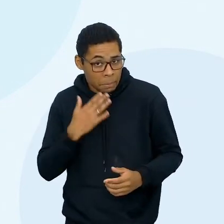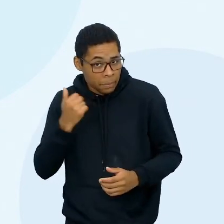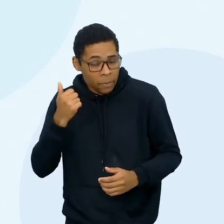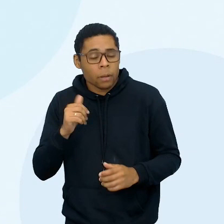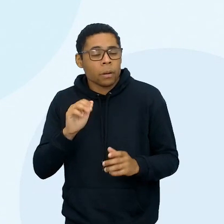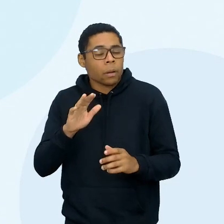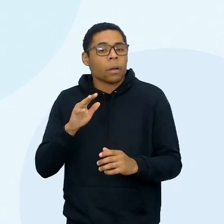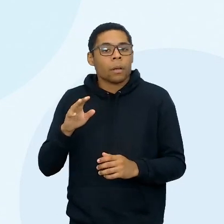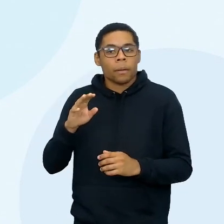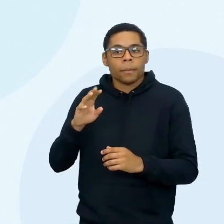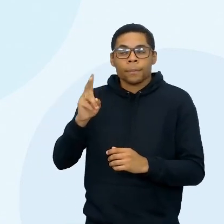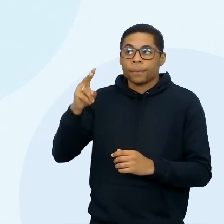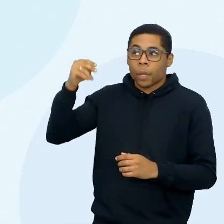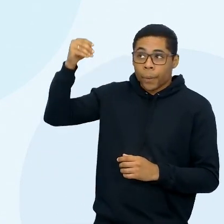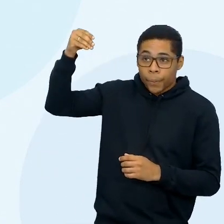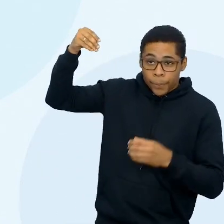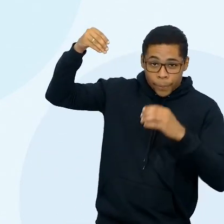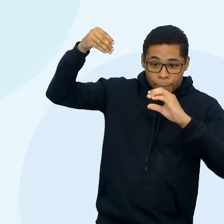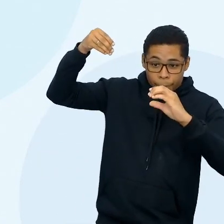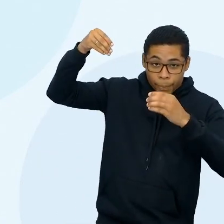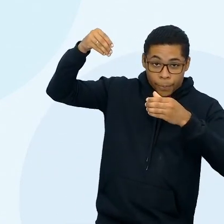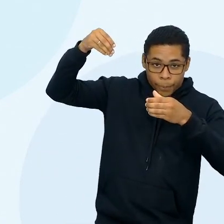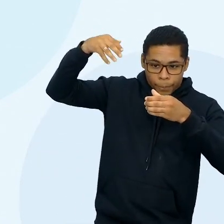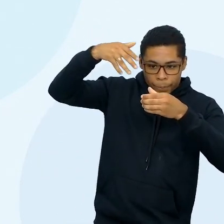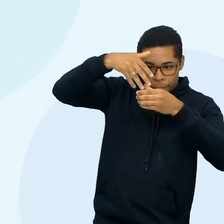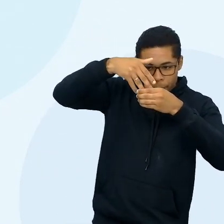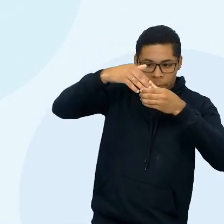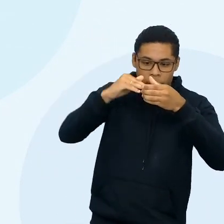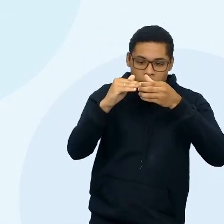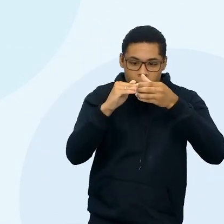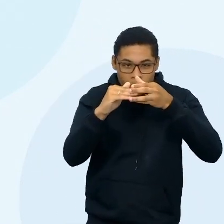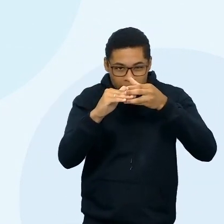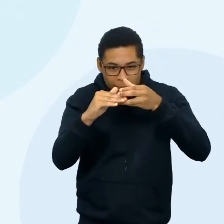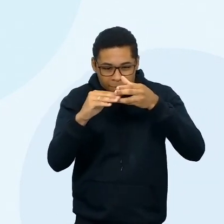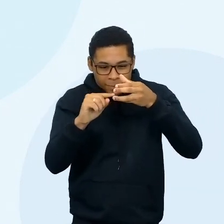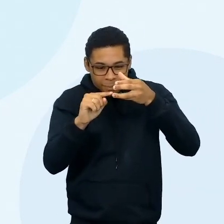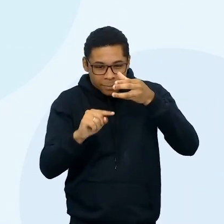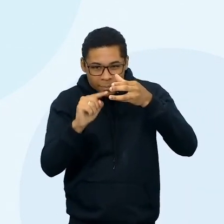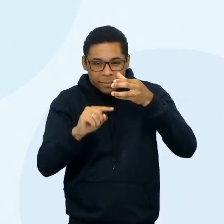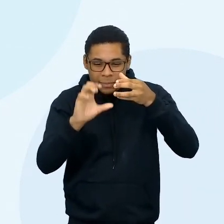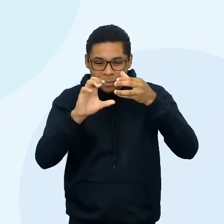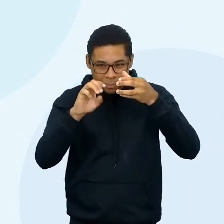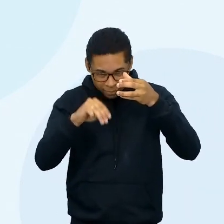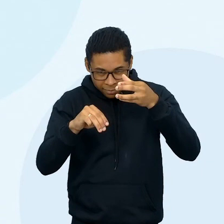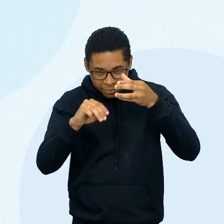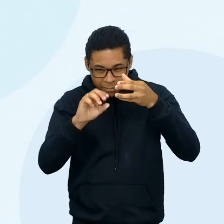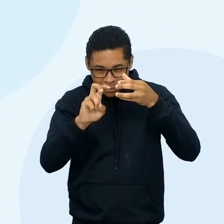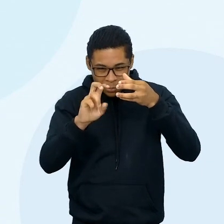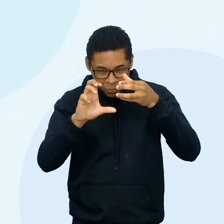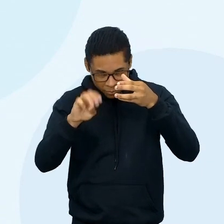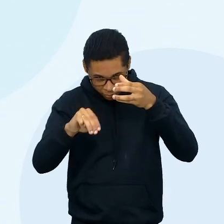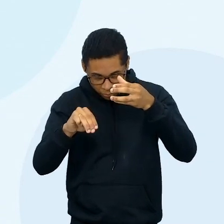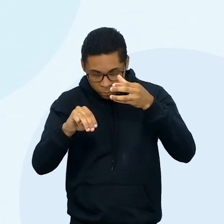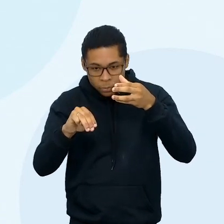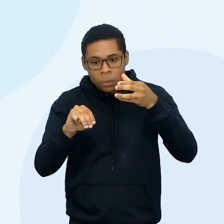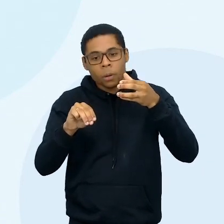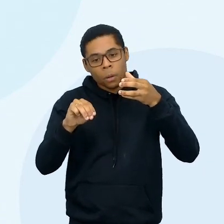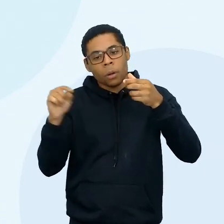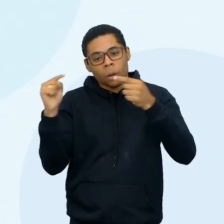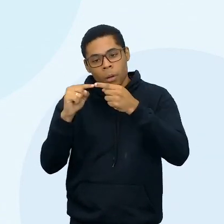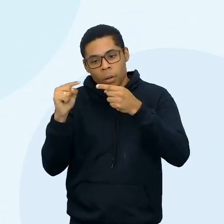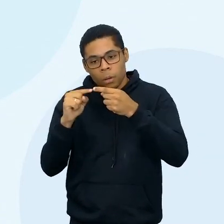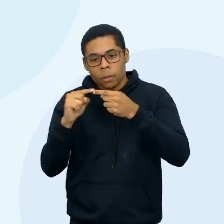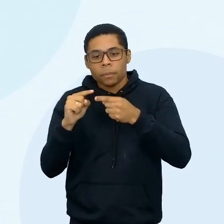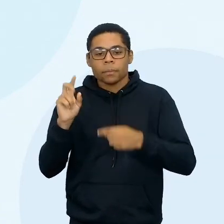o raio em metros, 5 centímetros, é de 5 centésimos, ou, como eu coloquei aqui, ó,